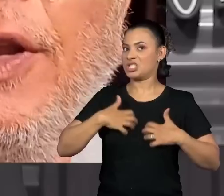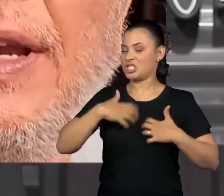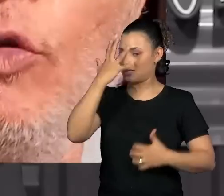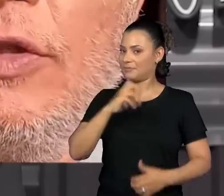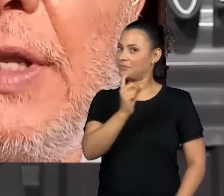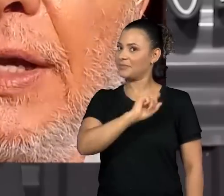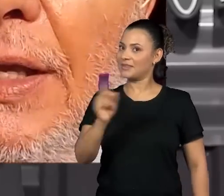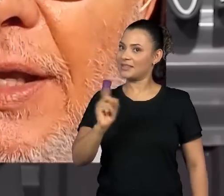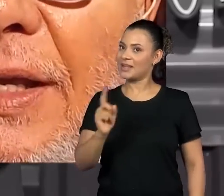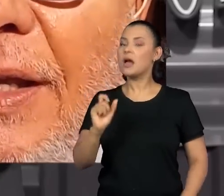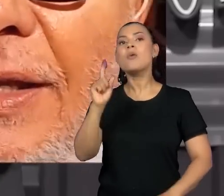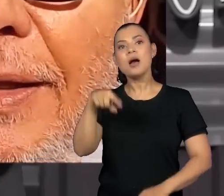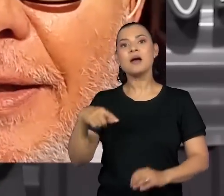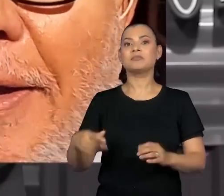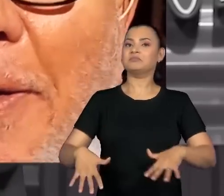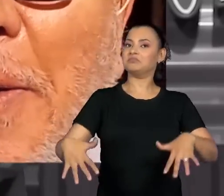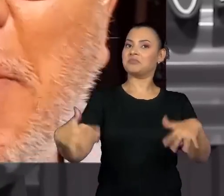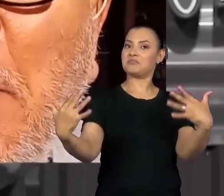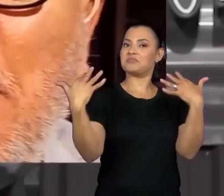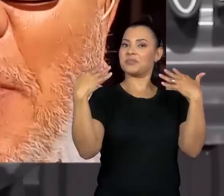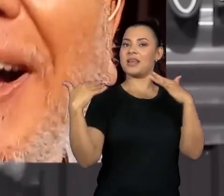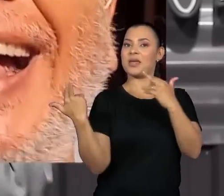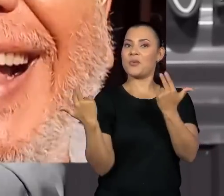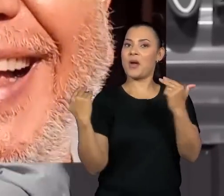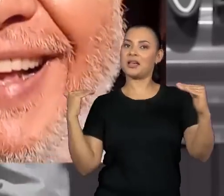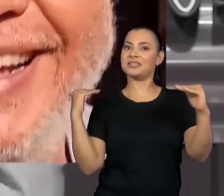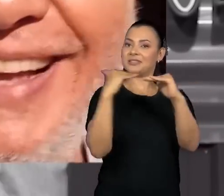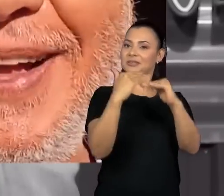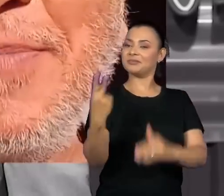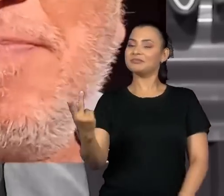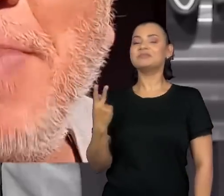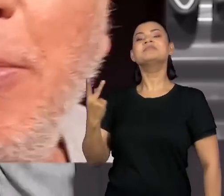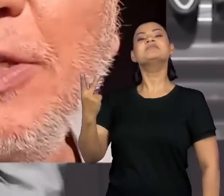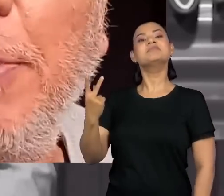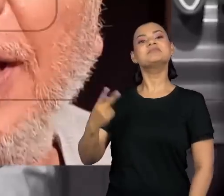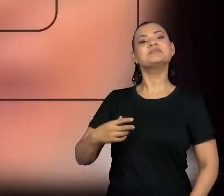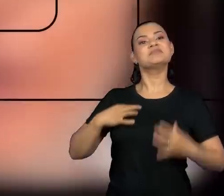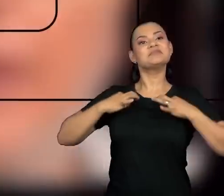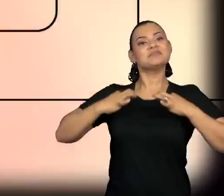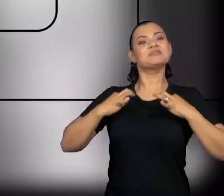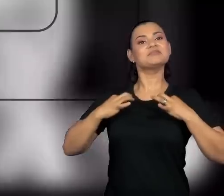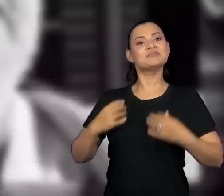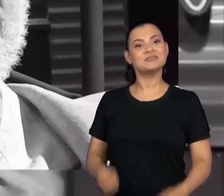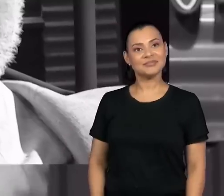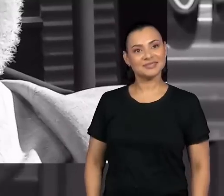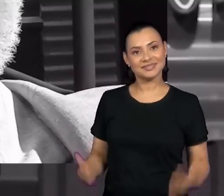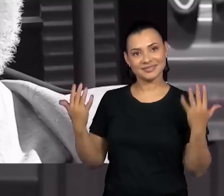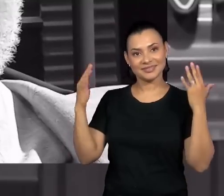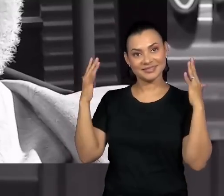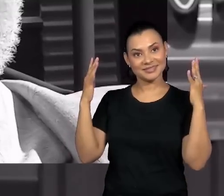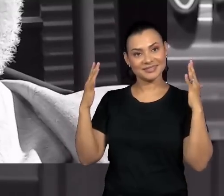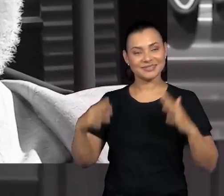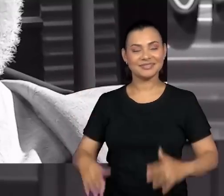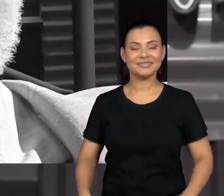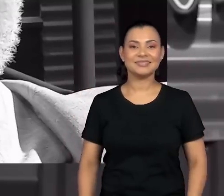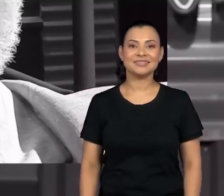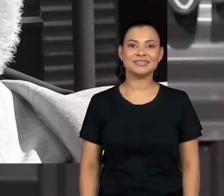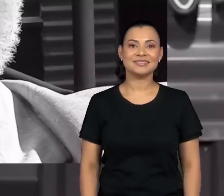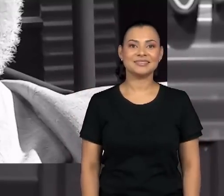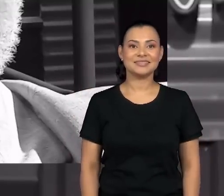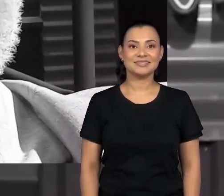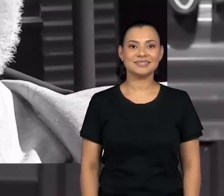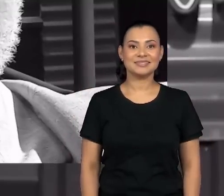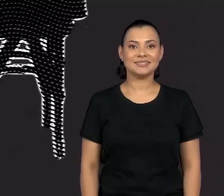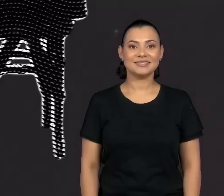Olha o filho ilustre aqui. Estamos iguais. Palmas pra ele. Valeu, João. Tamo junto, meu irmão.